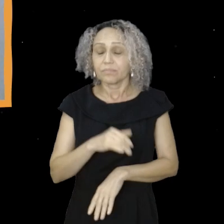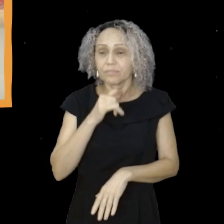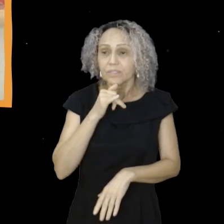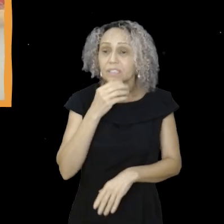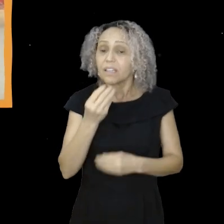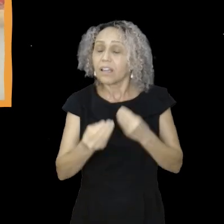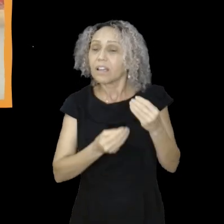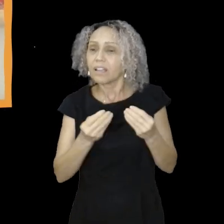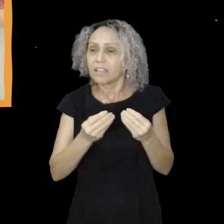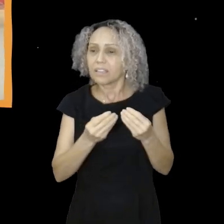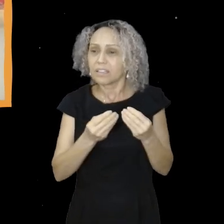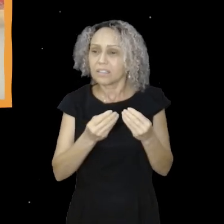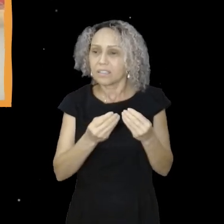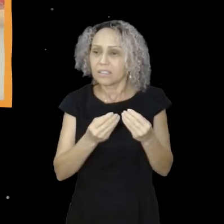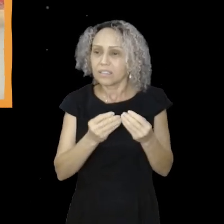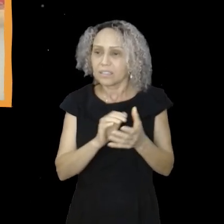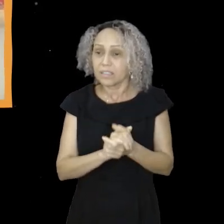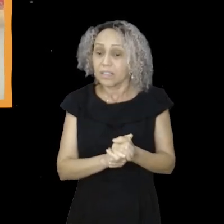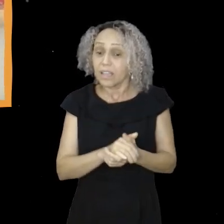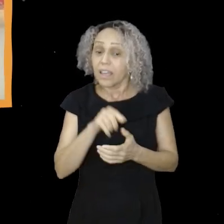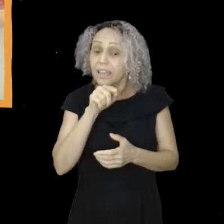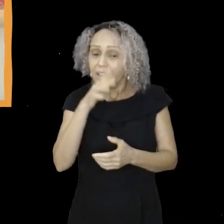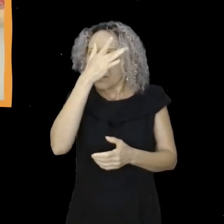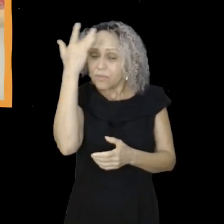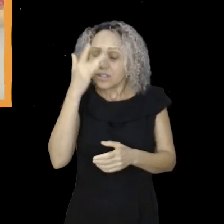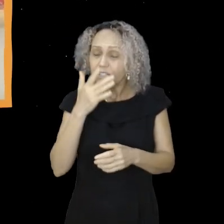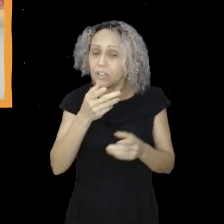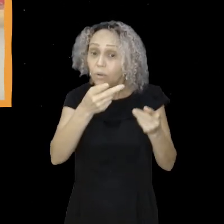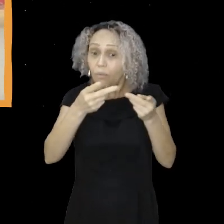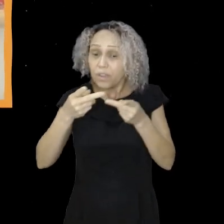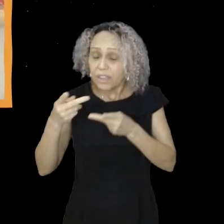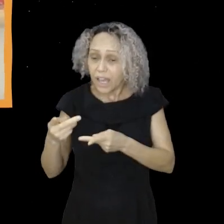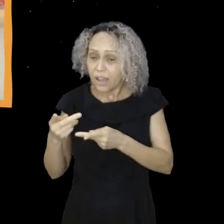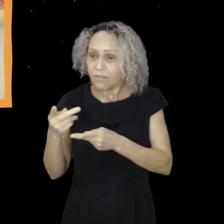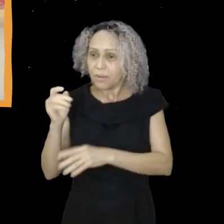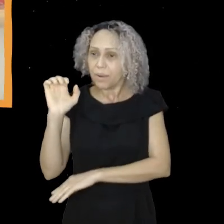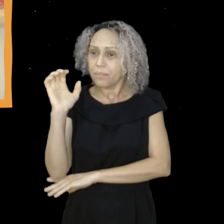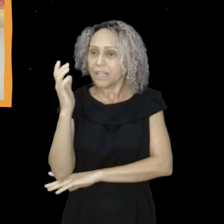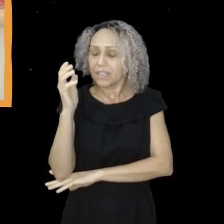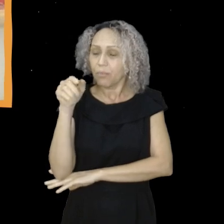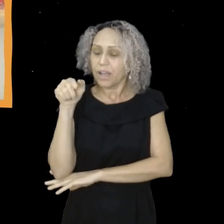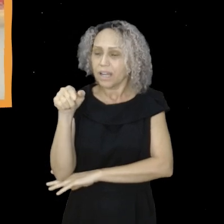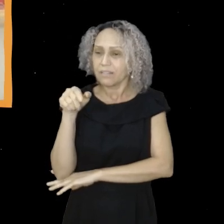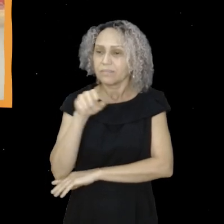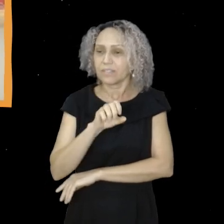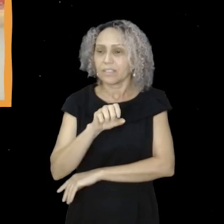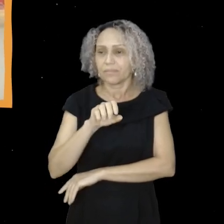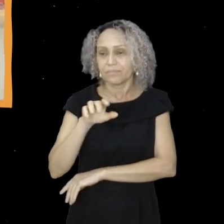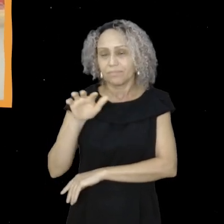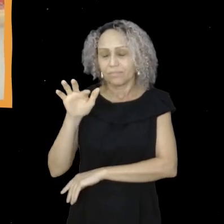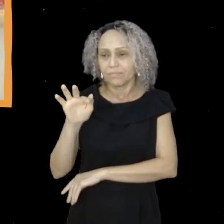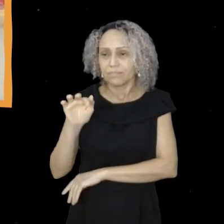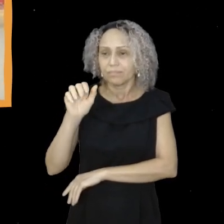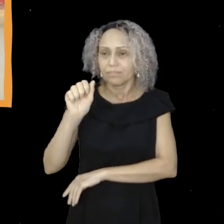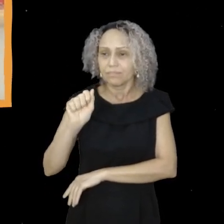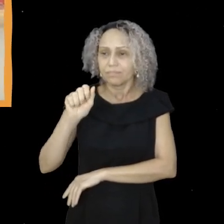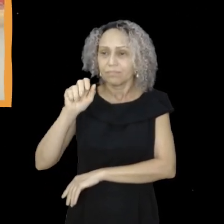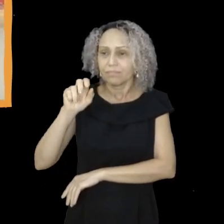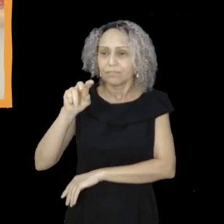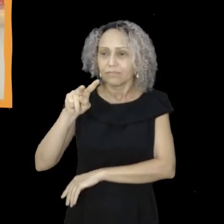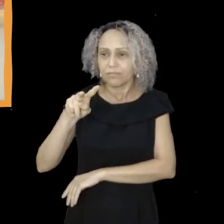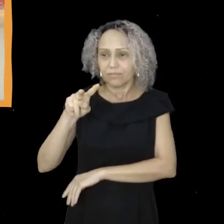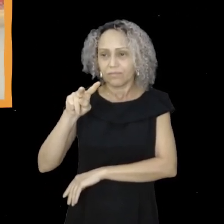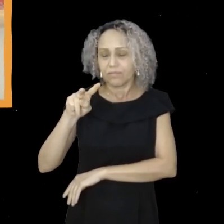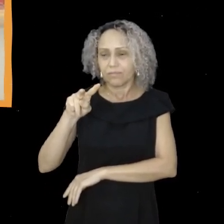por quê? O Ayrton Faleiro, que é deputado federal aqui do estado, porque ele é agricultor e ele é a principal